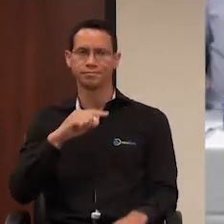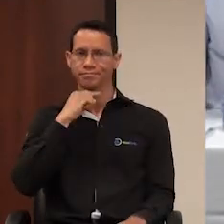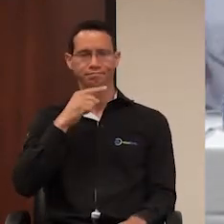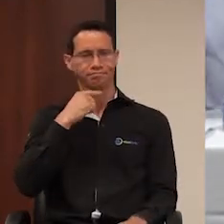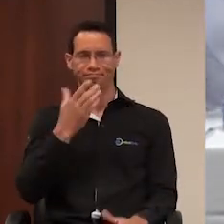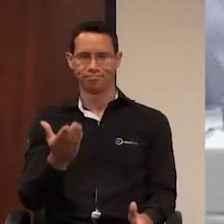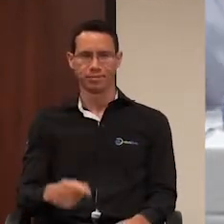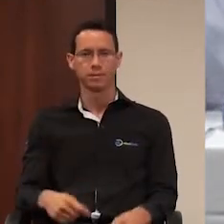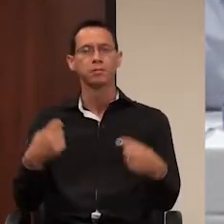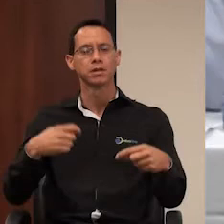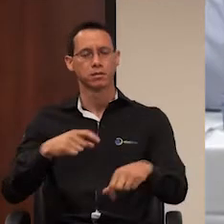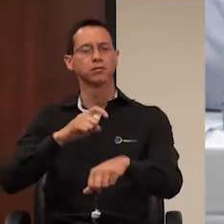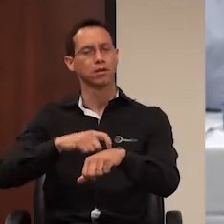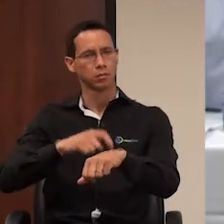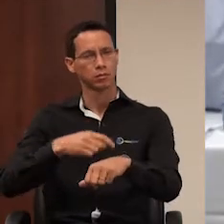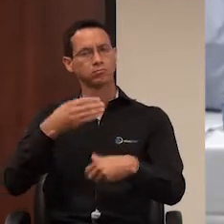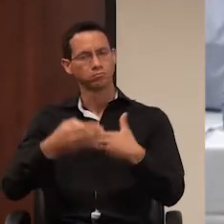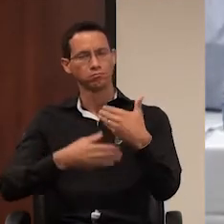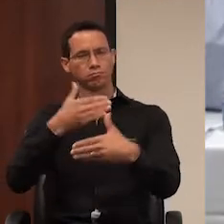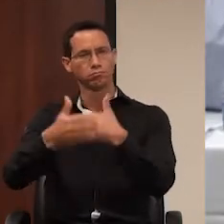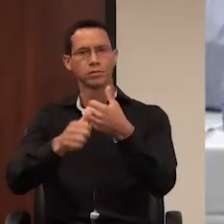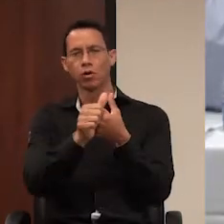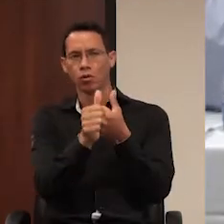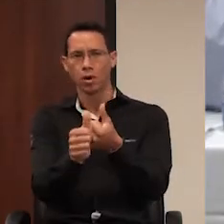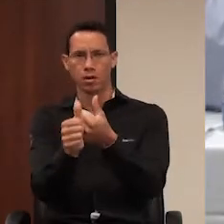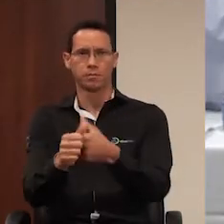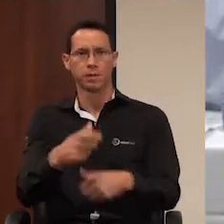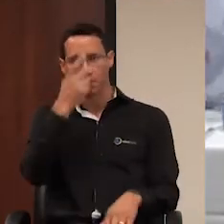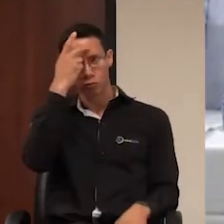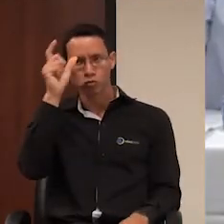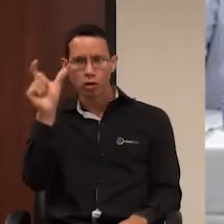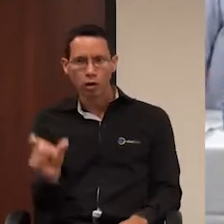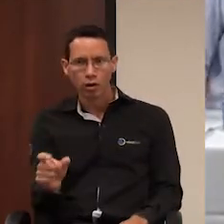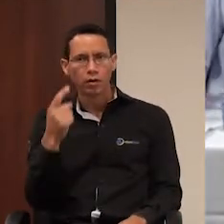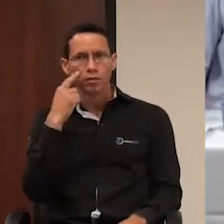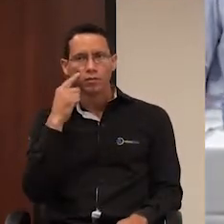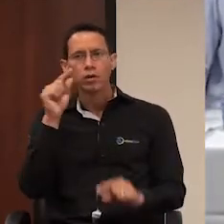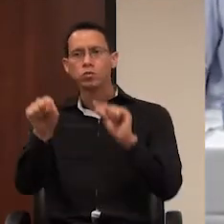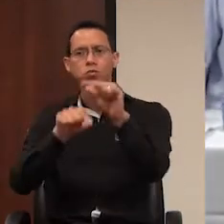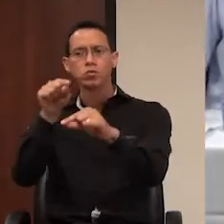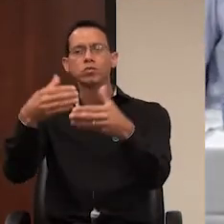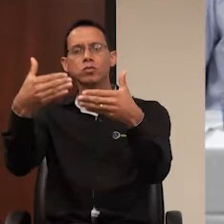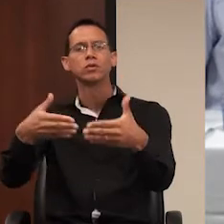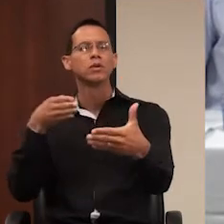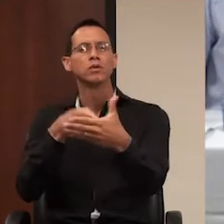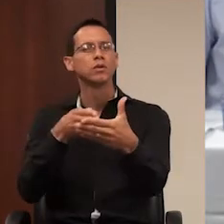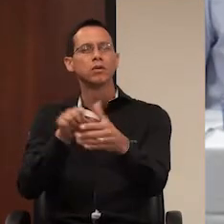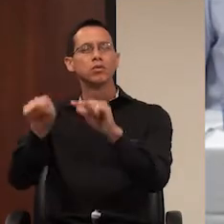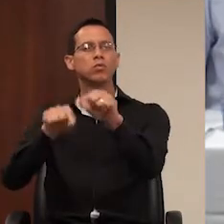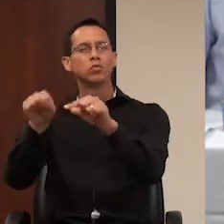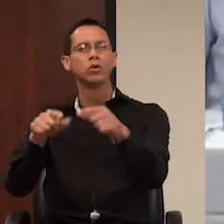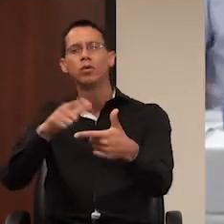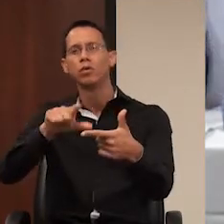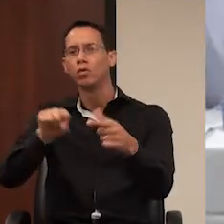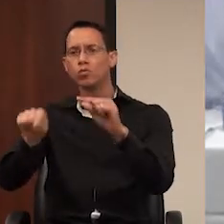Então eu preciso gastar um pouco de tempo para acompanhar um pouco essa pessoa e ver quais são as barreiras que ela